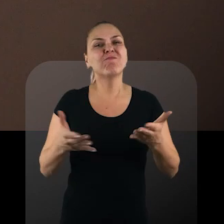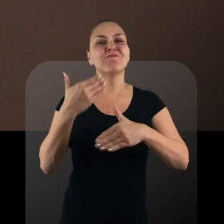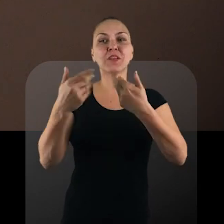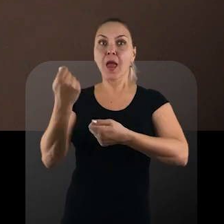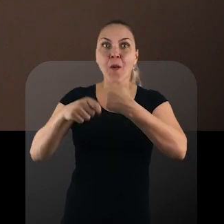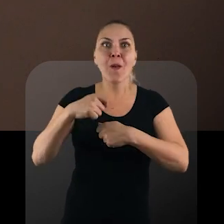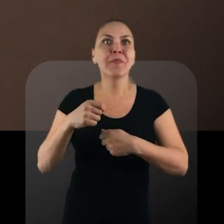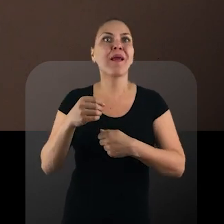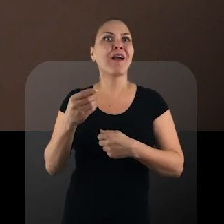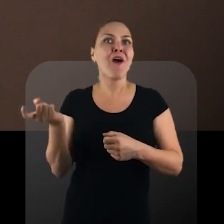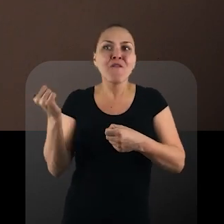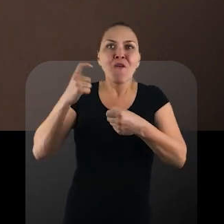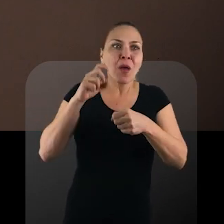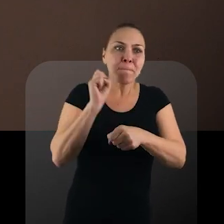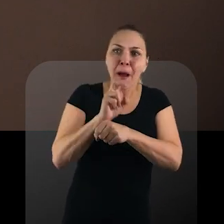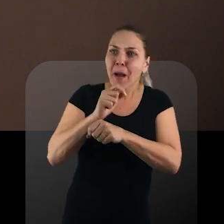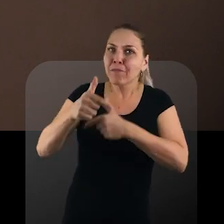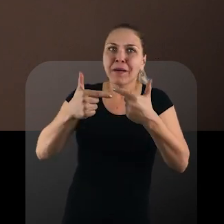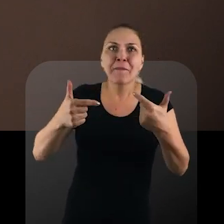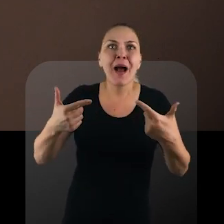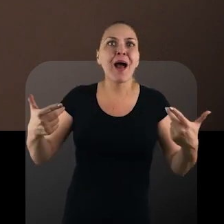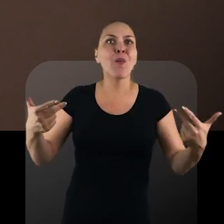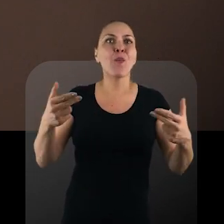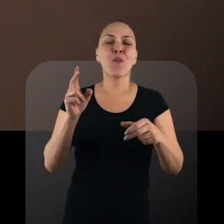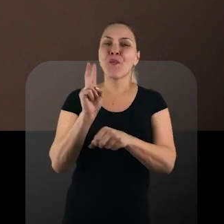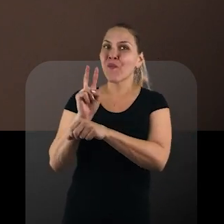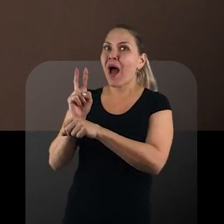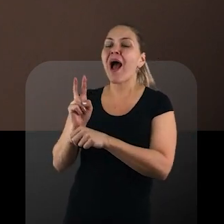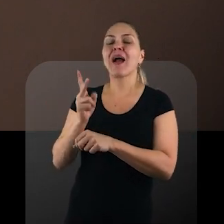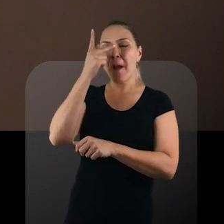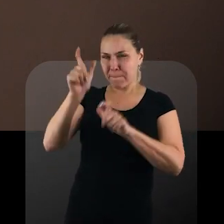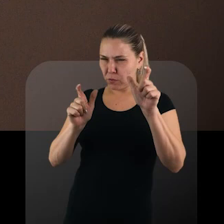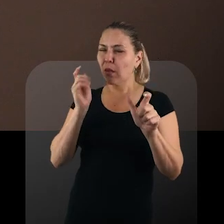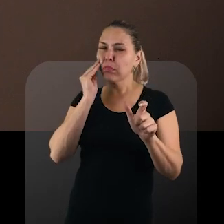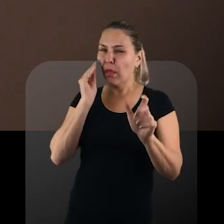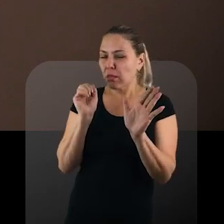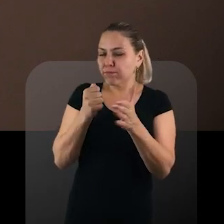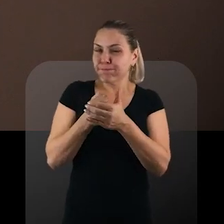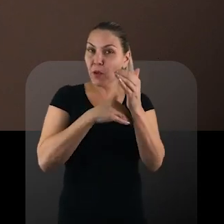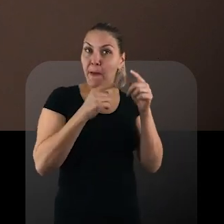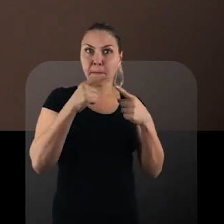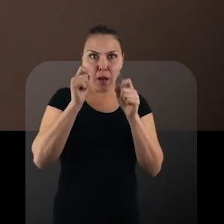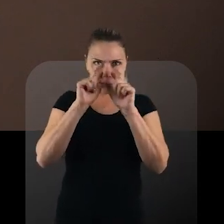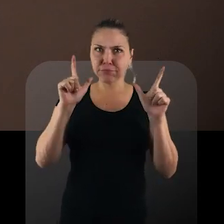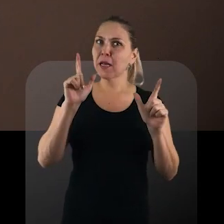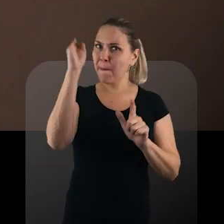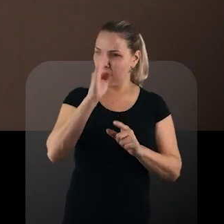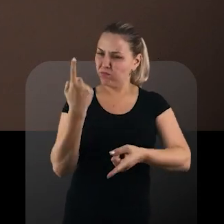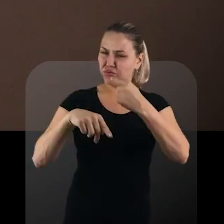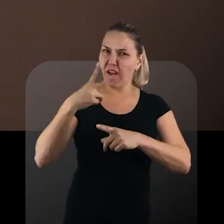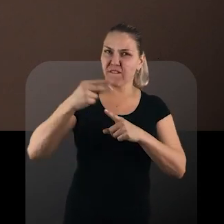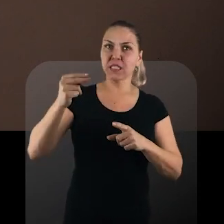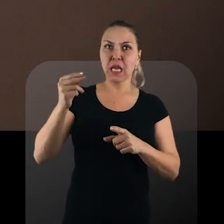está trazendo de voto emprego muita gente tenta esconder mas tá na hora de você enxergar o Brasil está vencendo